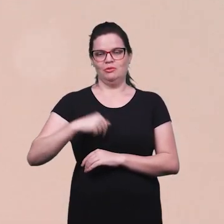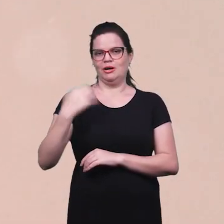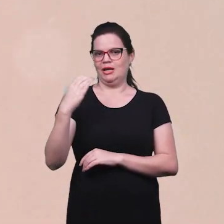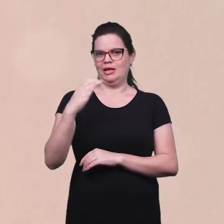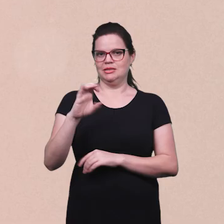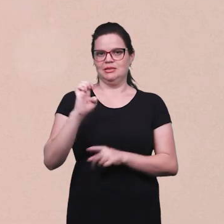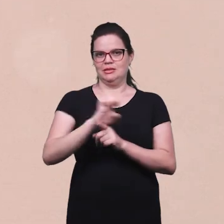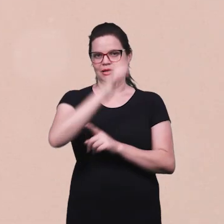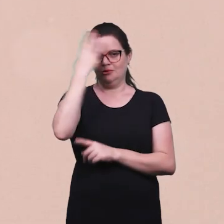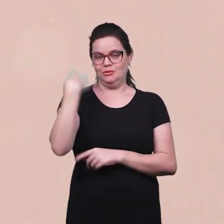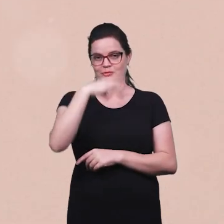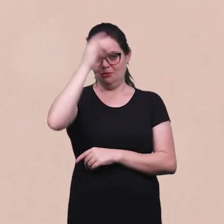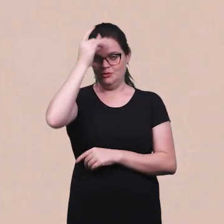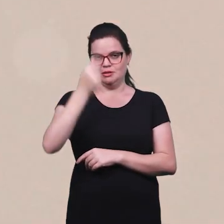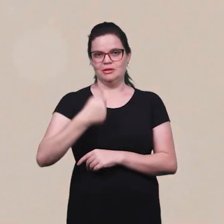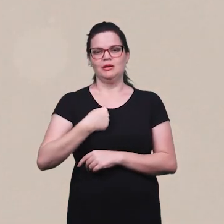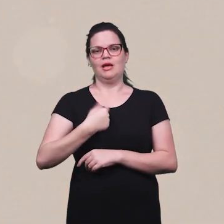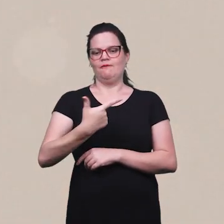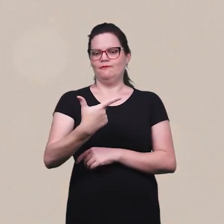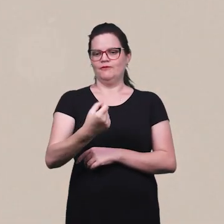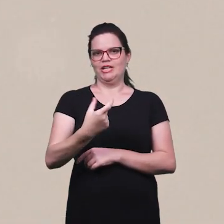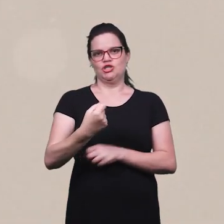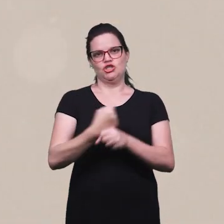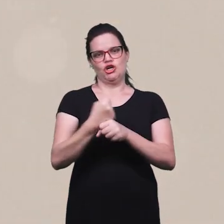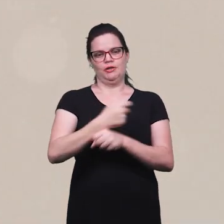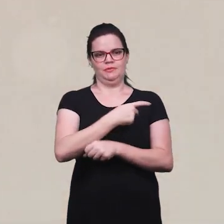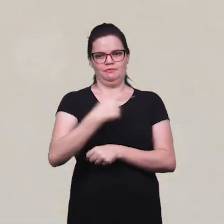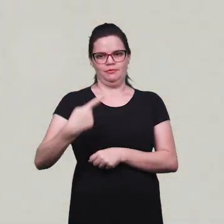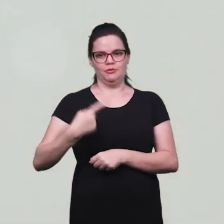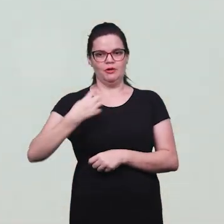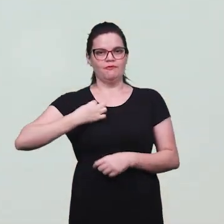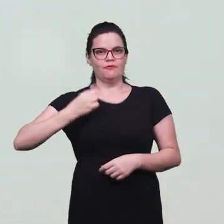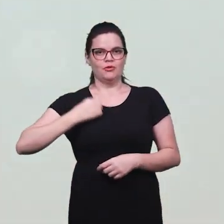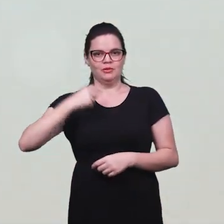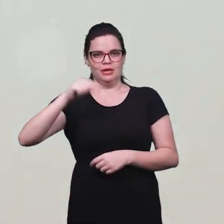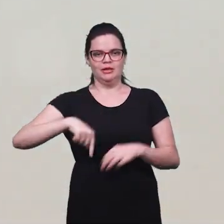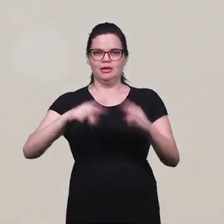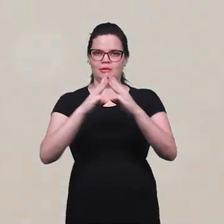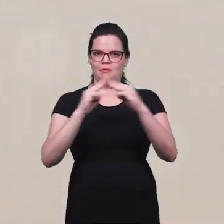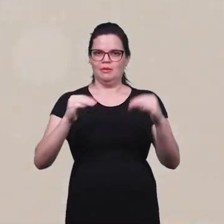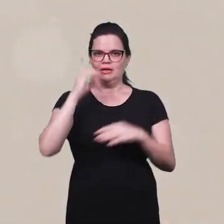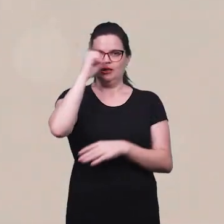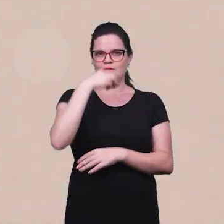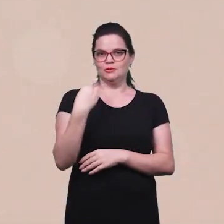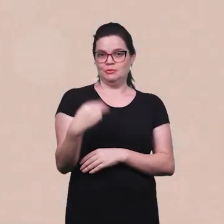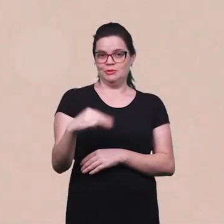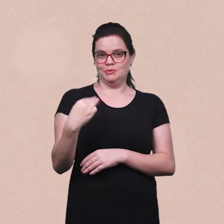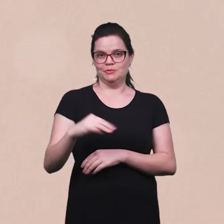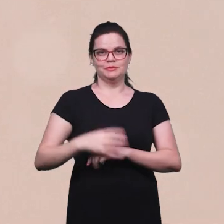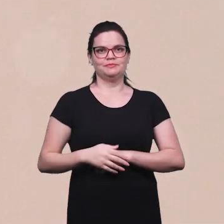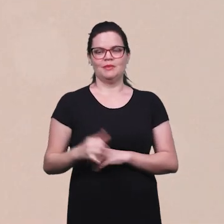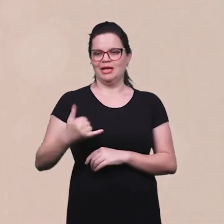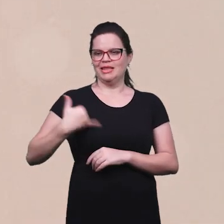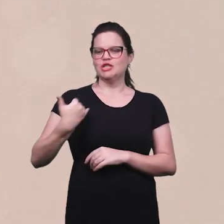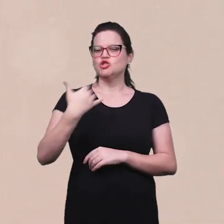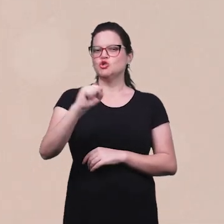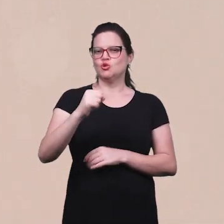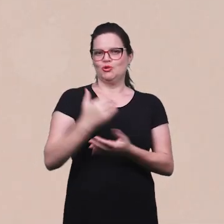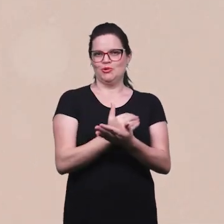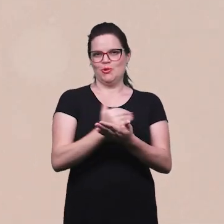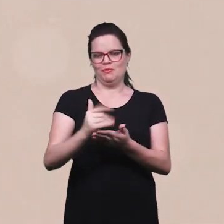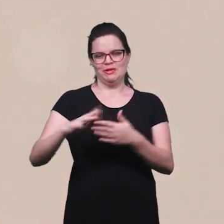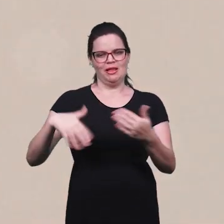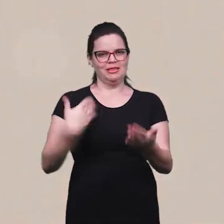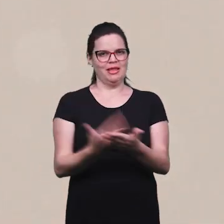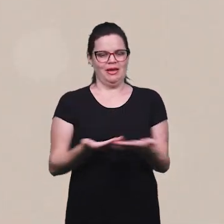Estou no ministério há 20 anos. Sou voluntário do Manaim, Domingos Martins, desde 18 anos,